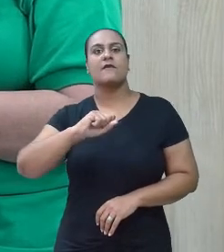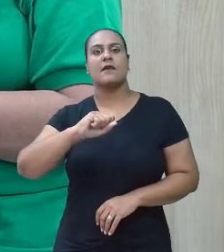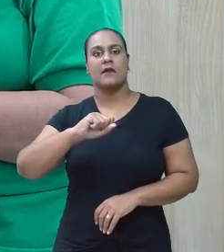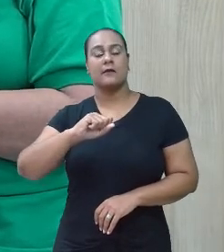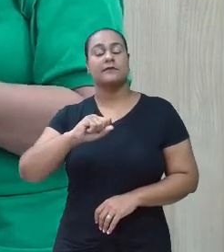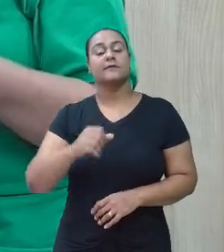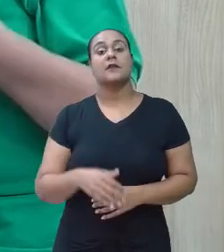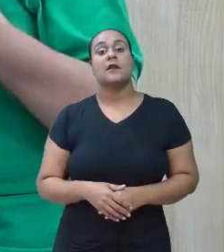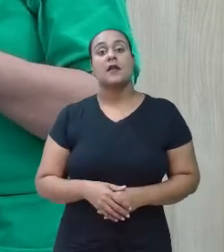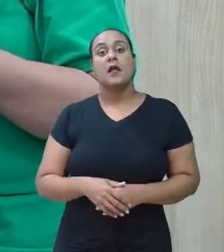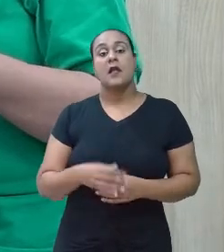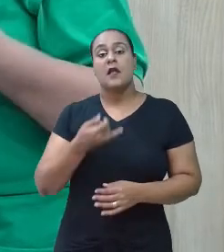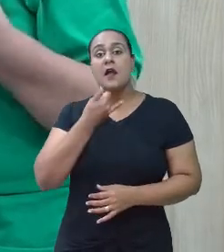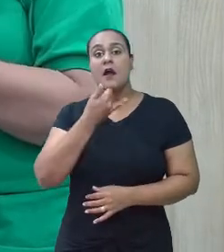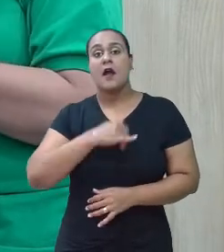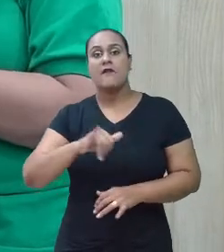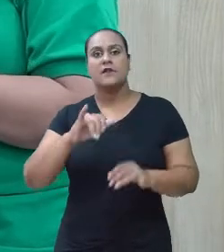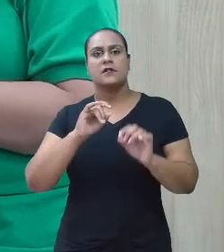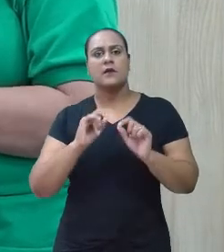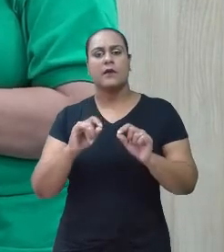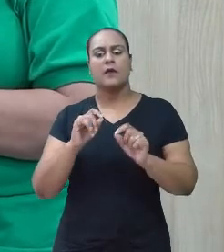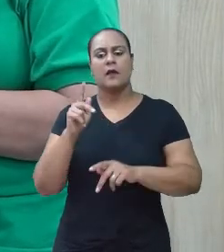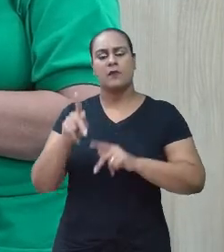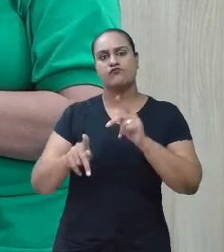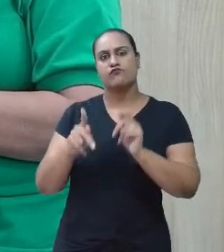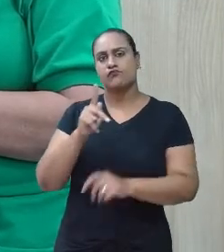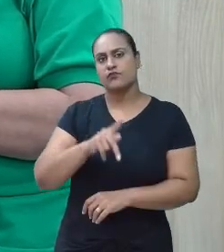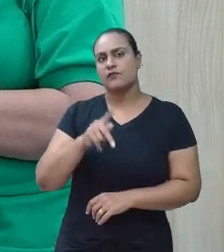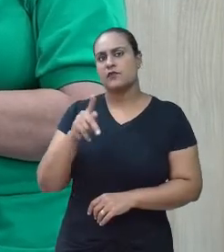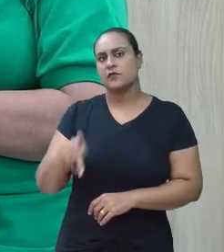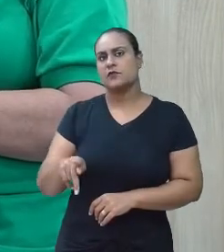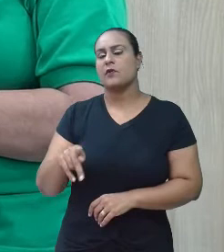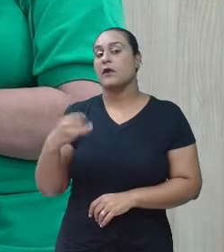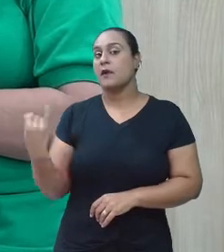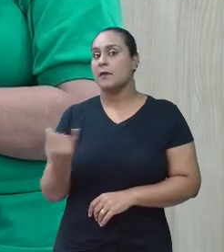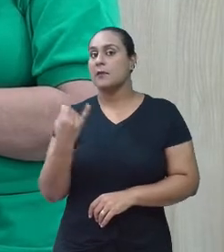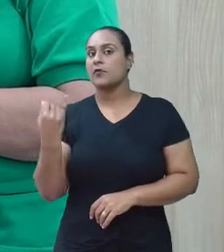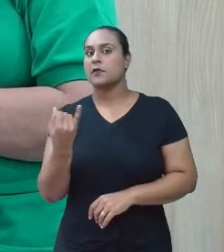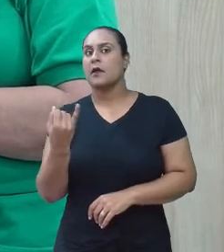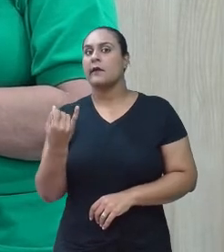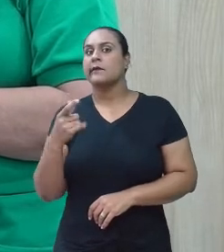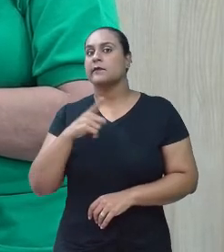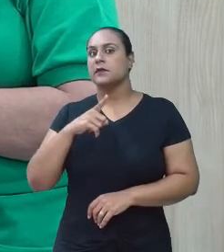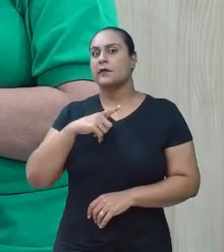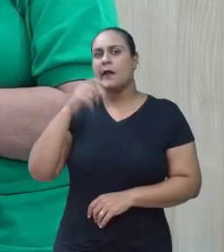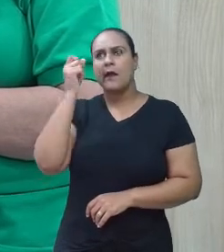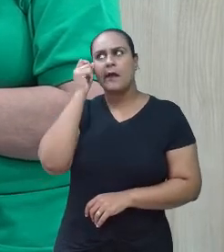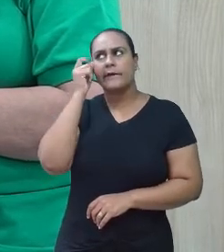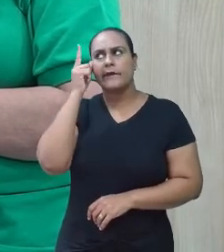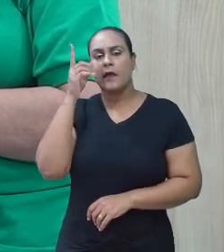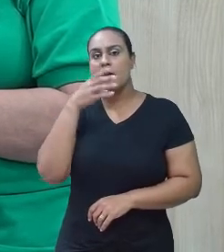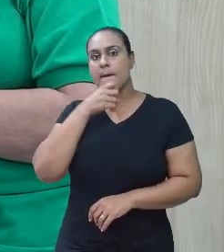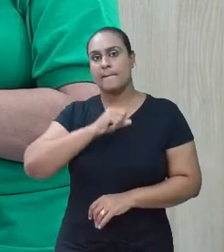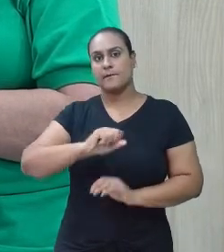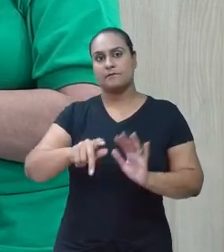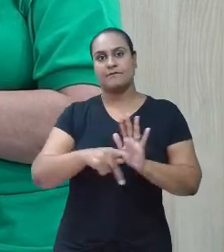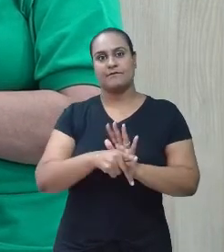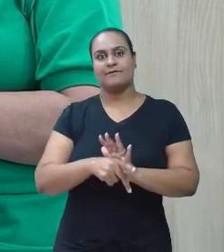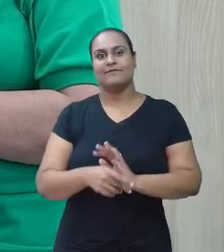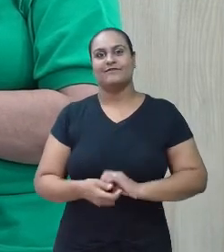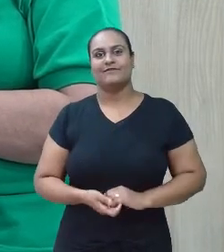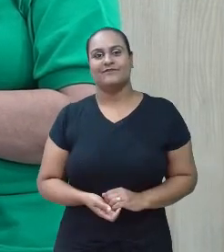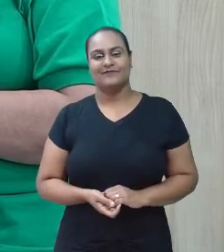é importante a gente poder trazer um pouquinho para nossas aulas as ideias de Paulo Freire. É isso que eu